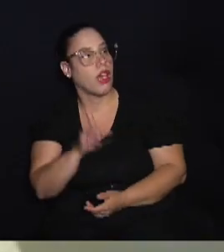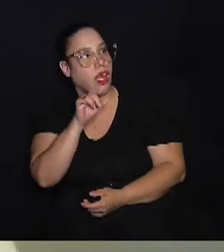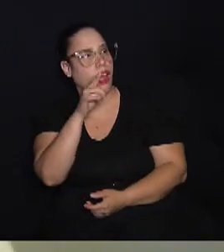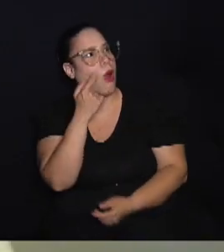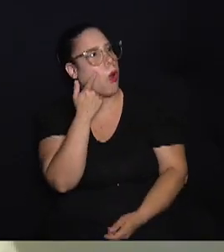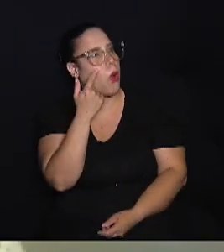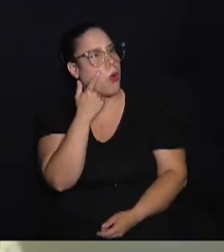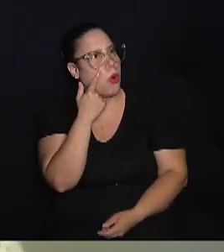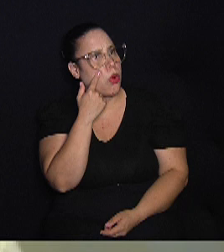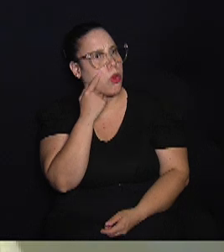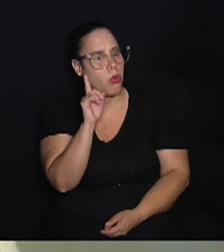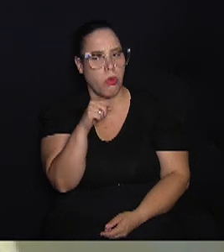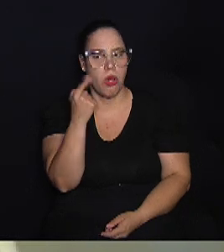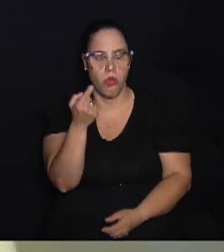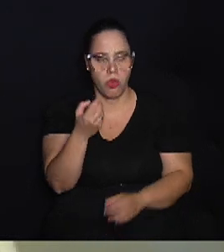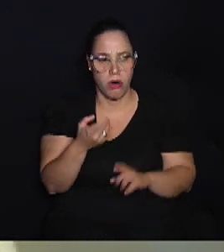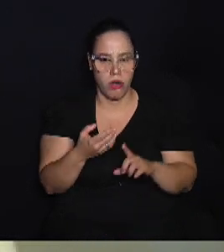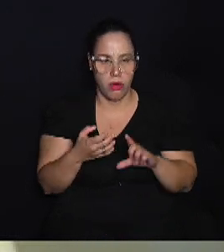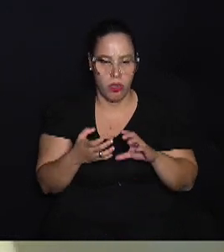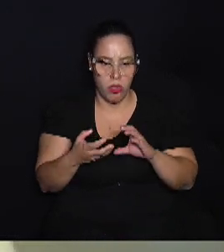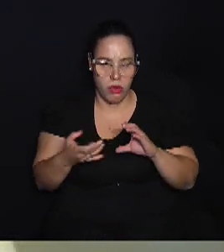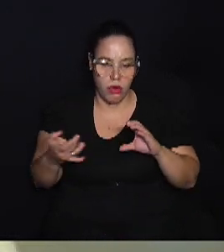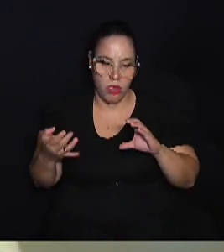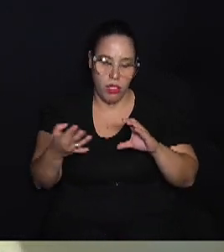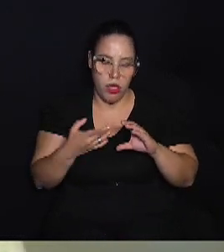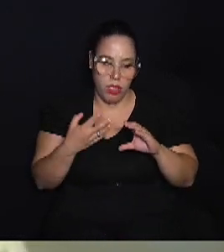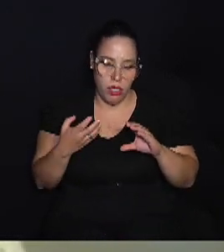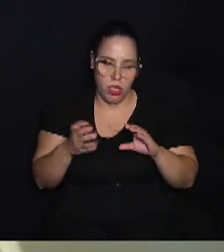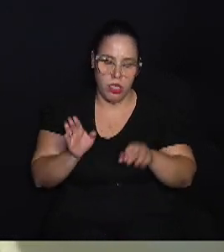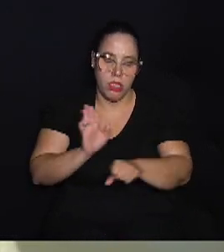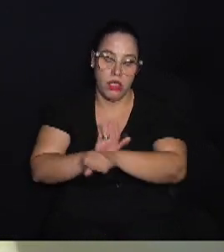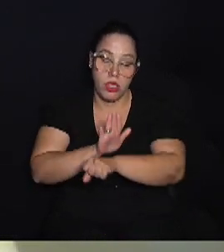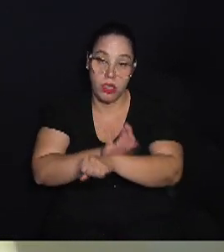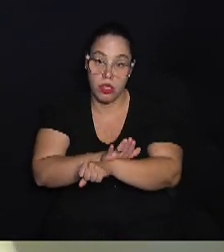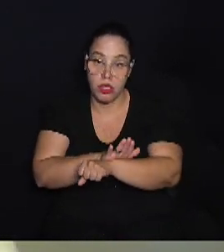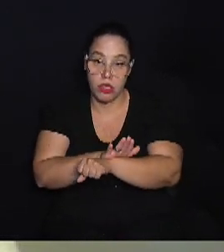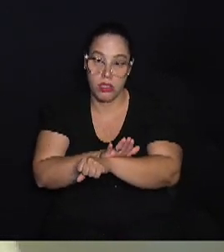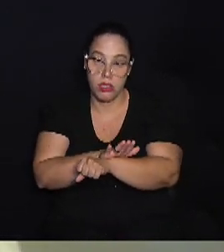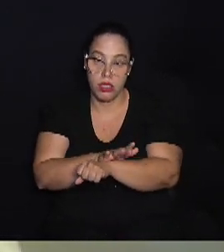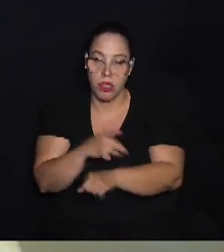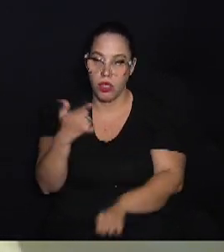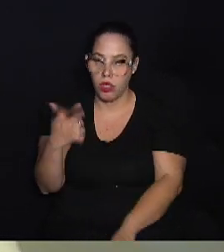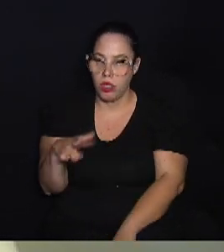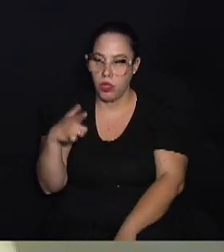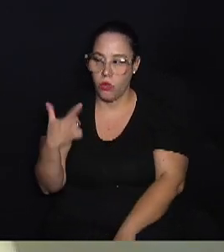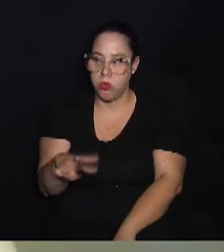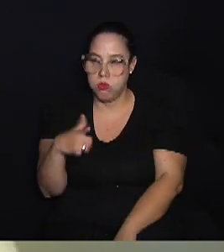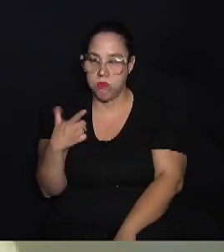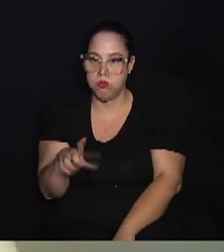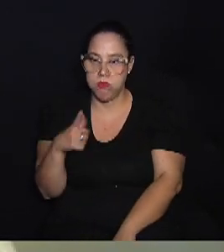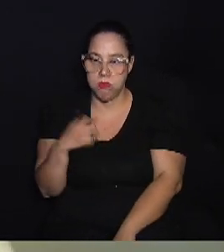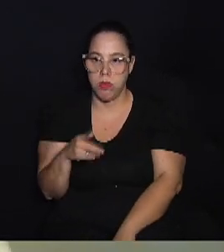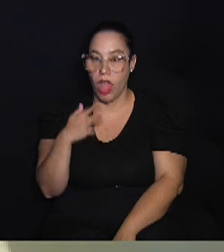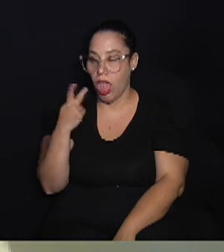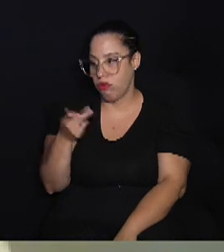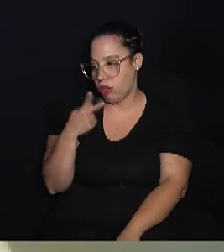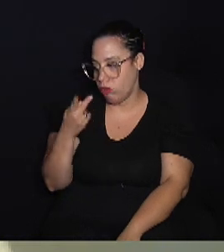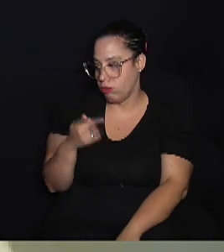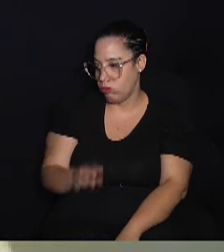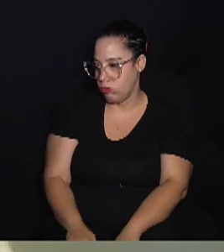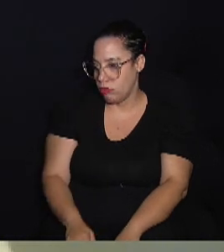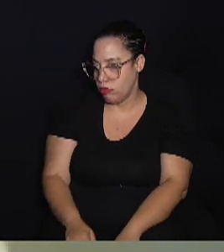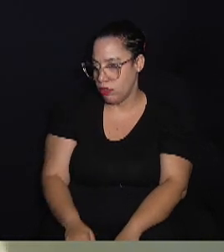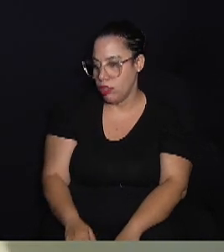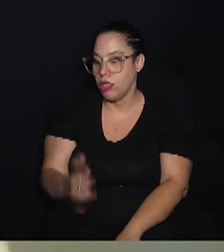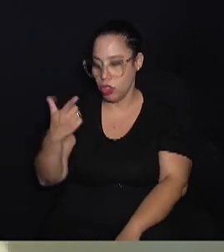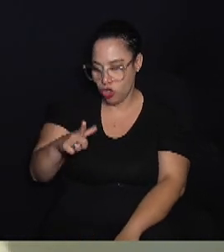Olha, uma outra característica que pode ser mais, que ajude mais, é a pessoa muito repetitiva. Ela falou uma coisa, daqui a pouco ela